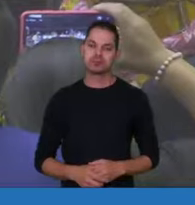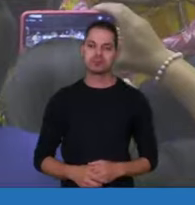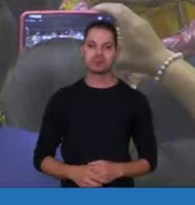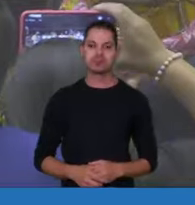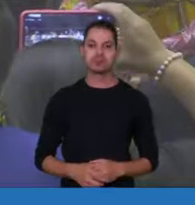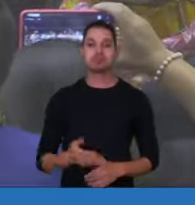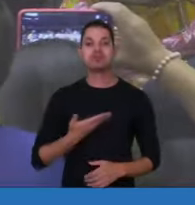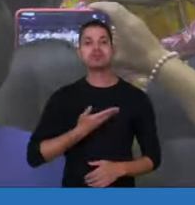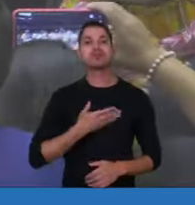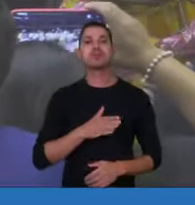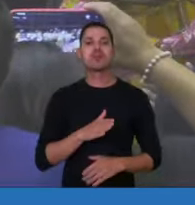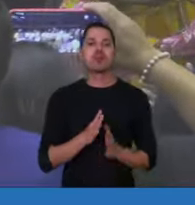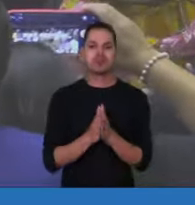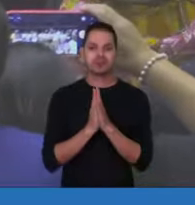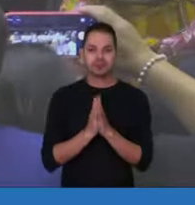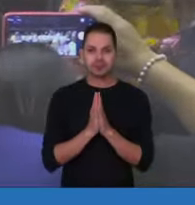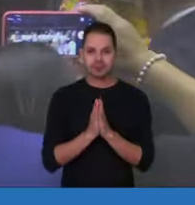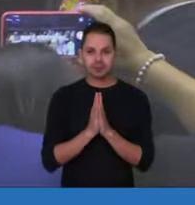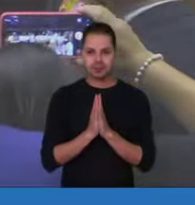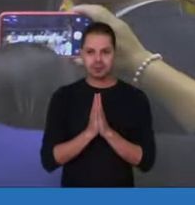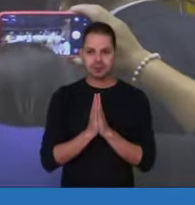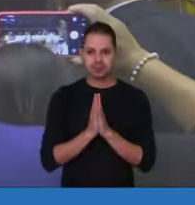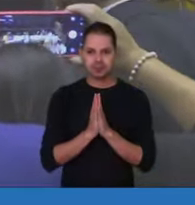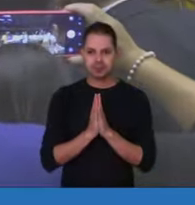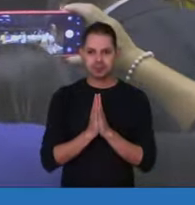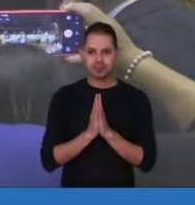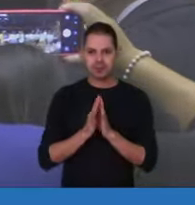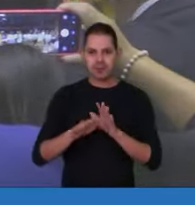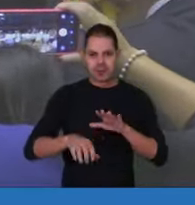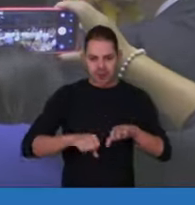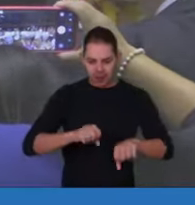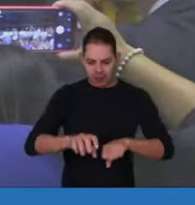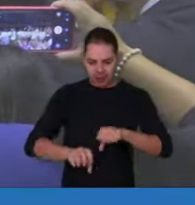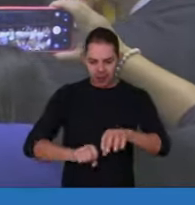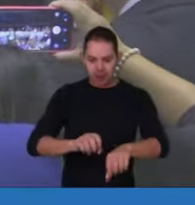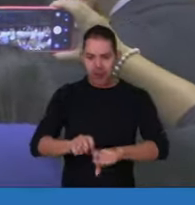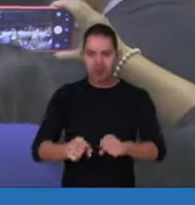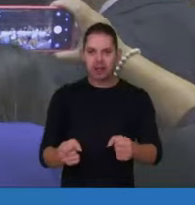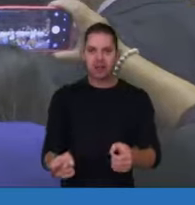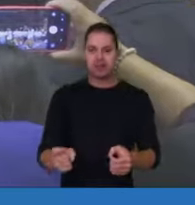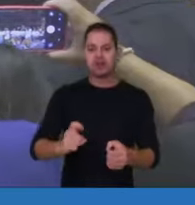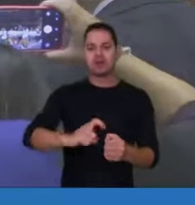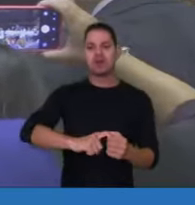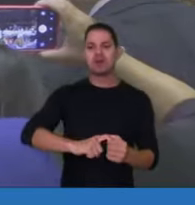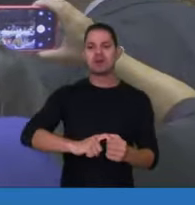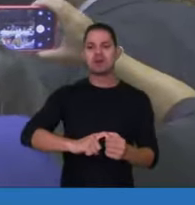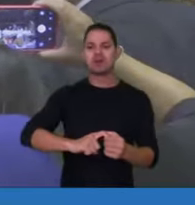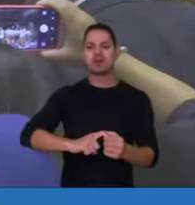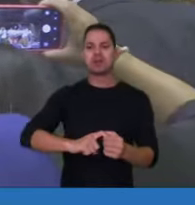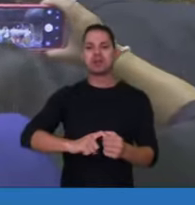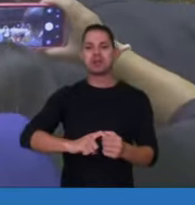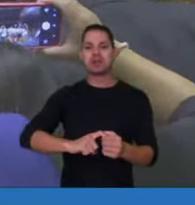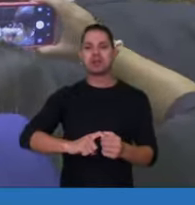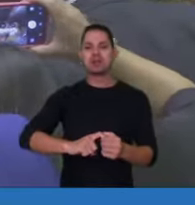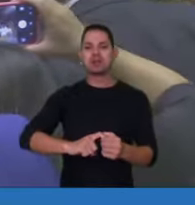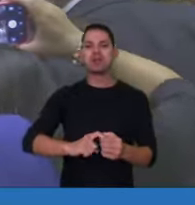Companheiro, por gentileza, eu vou pedir que recolha e coloque de volta o nosso, esse, por